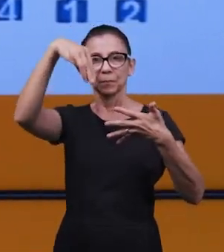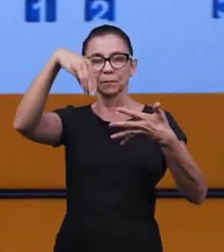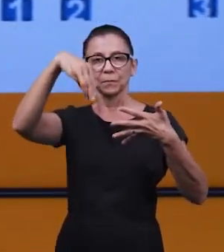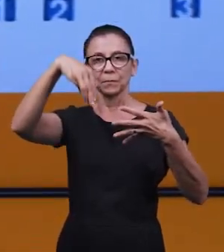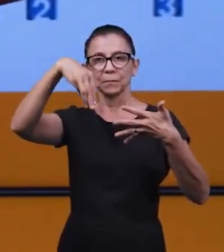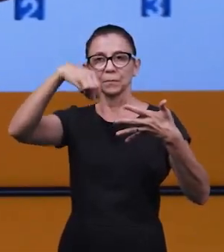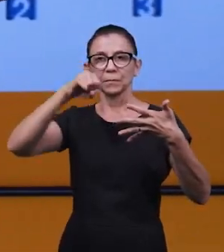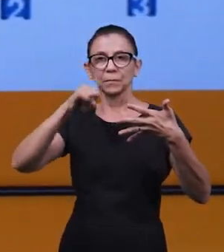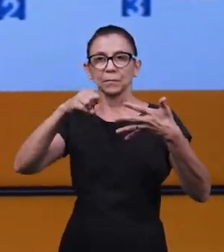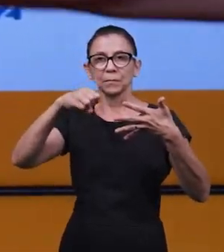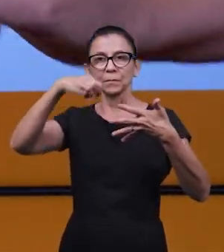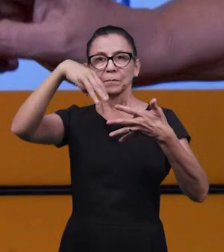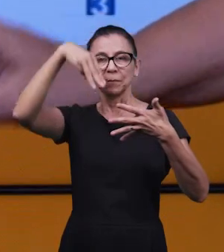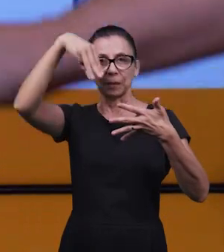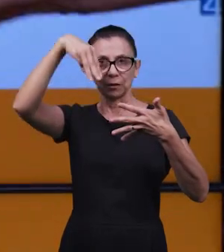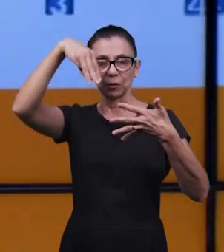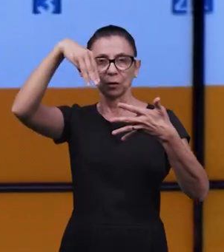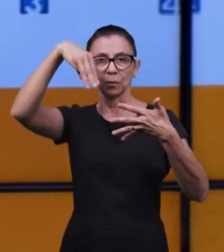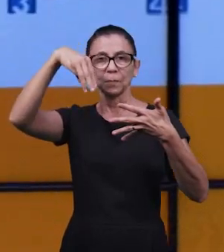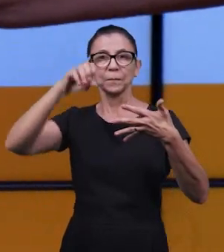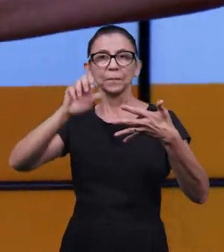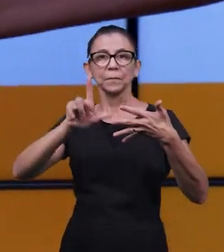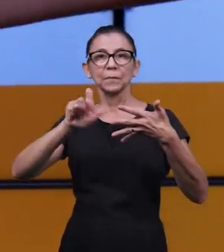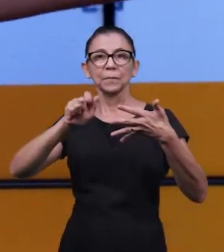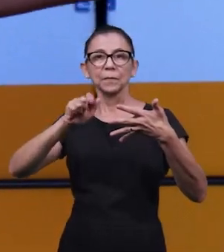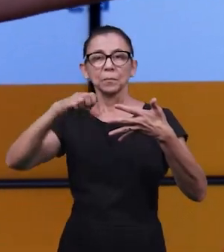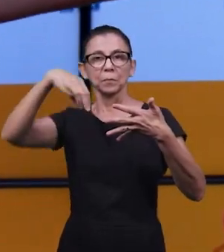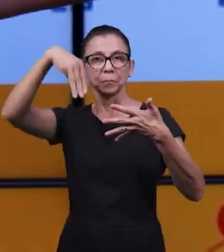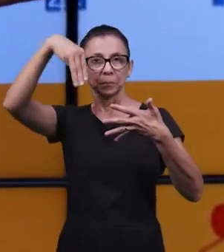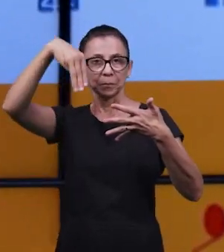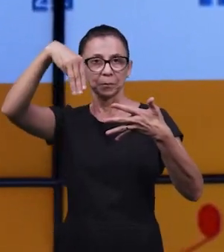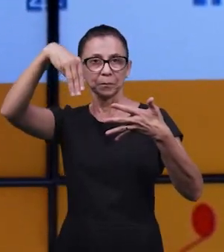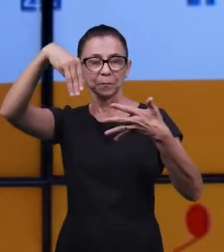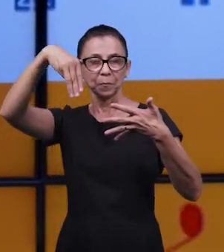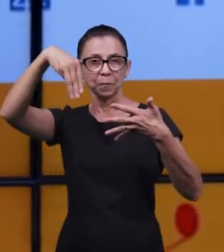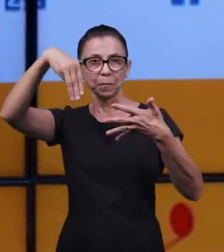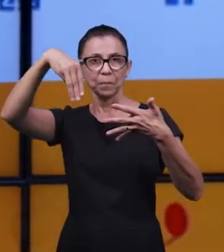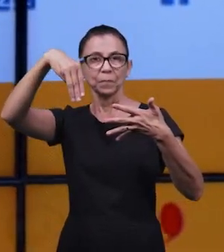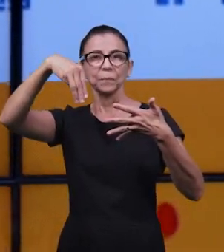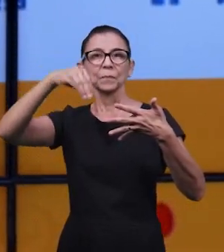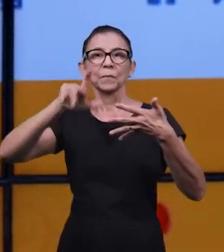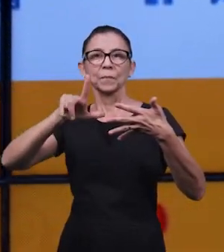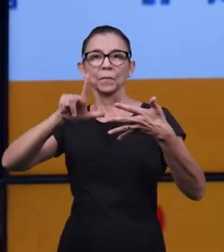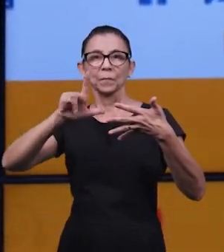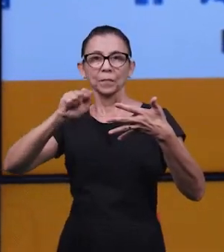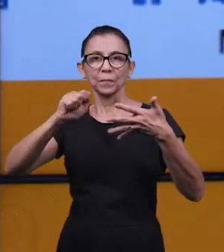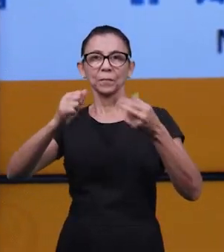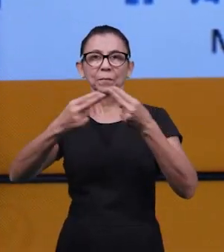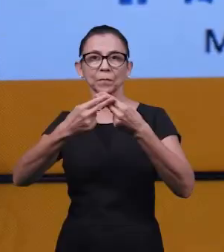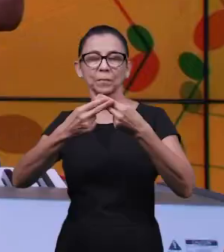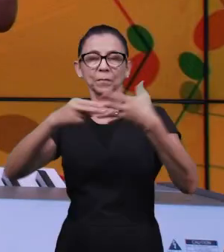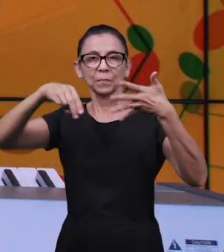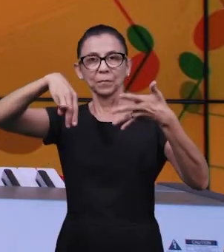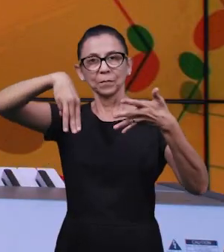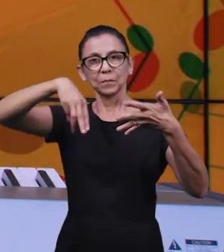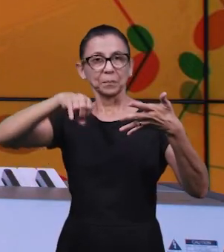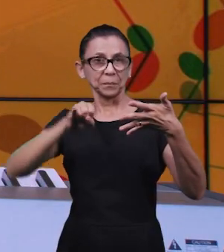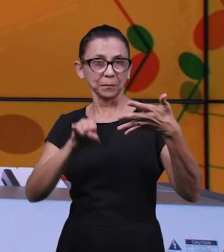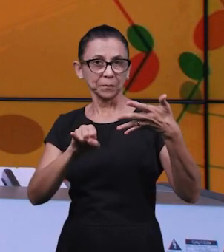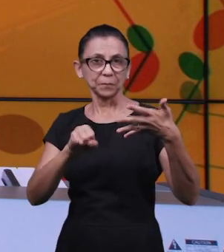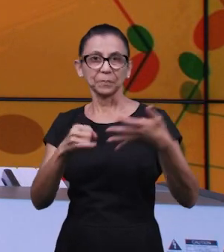temos o acorde de Fá sustenido menor. Fá sustenido, Lá, Dó. Vamos